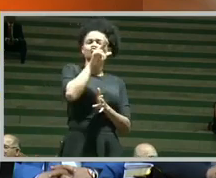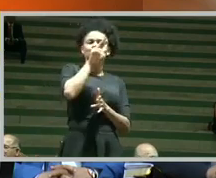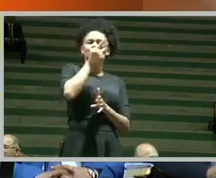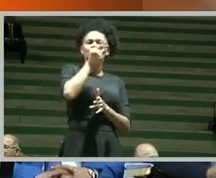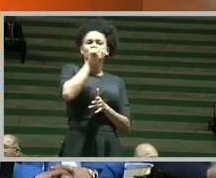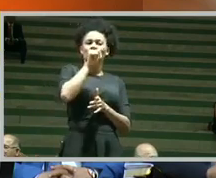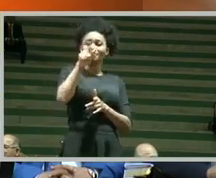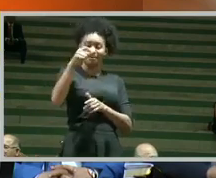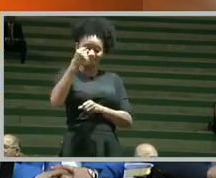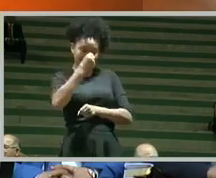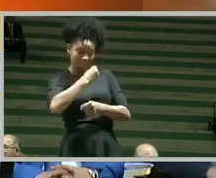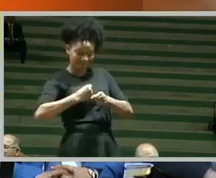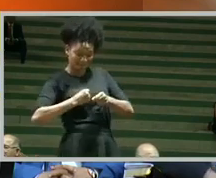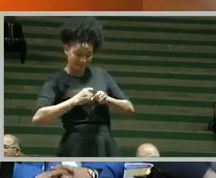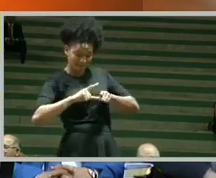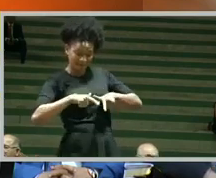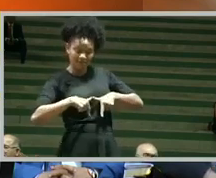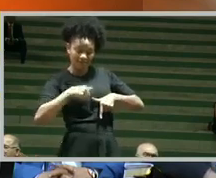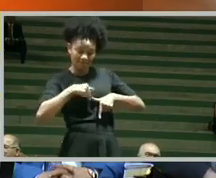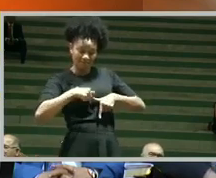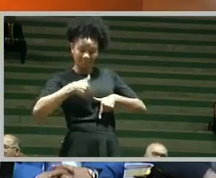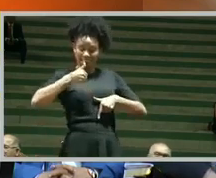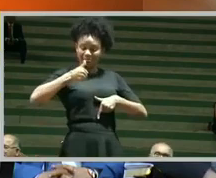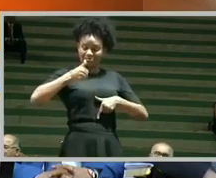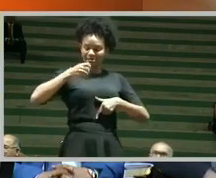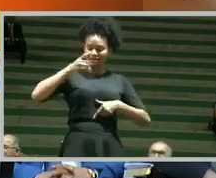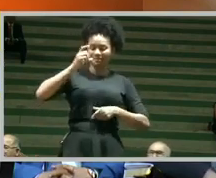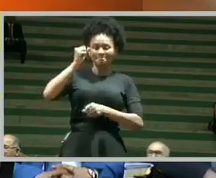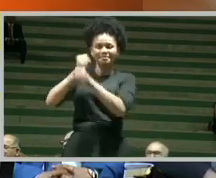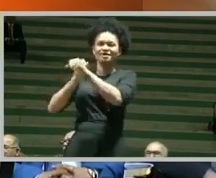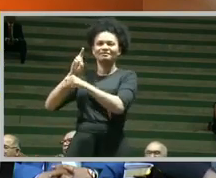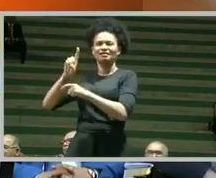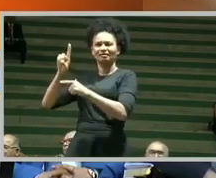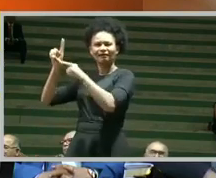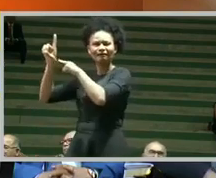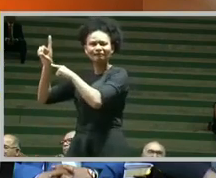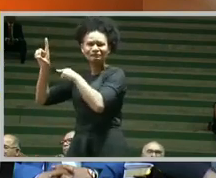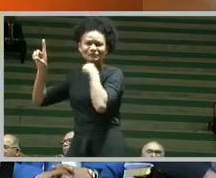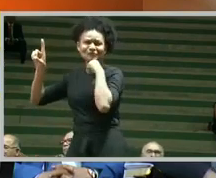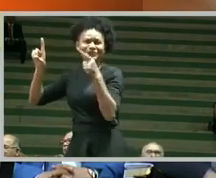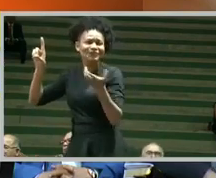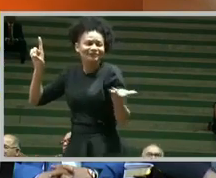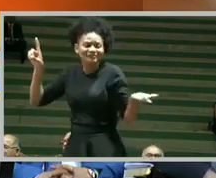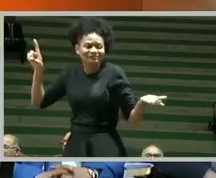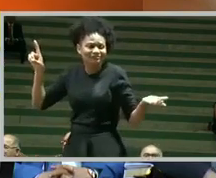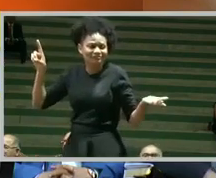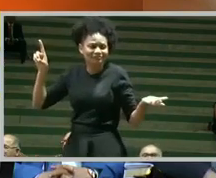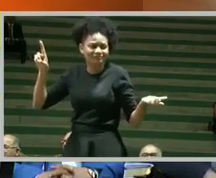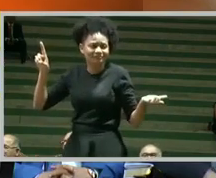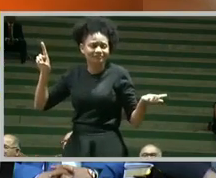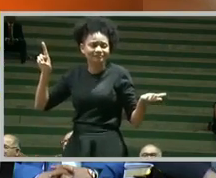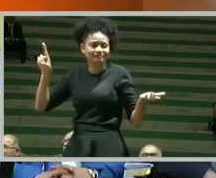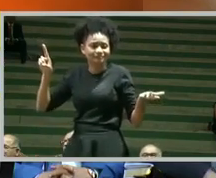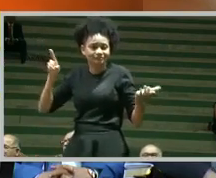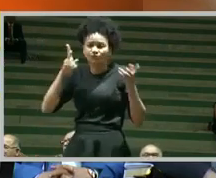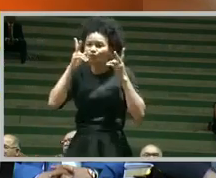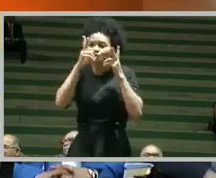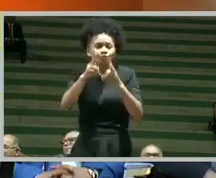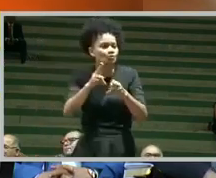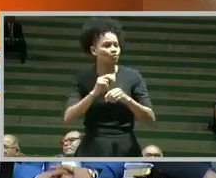Para matar Israel, primeiro tem que matar o Deus de Israel. Pegue a história da